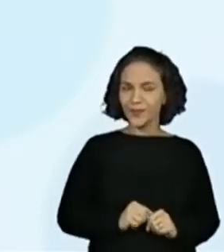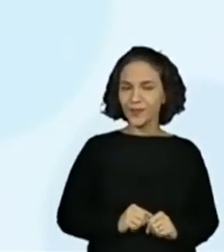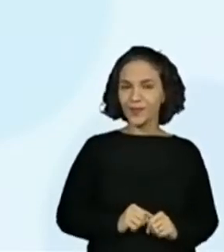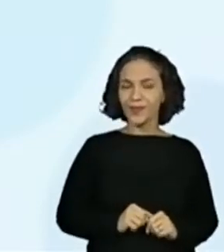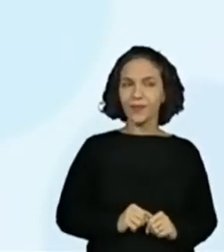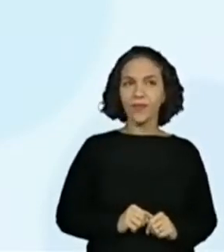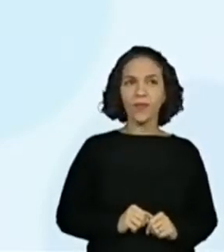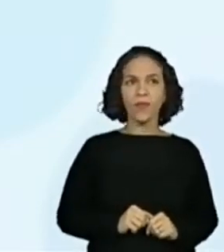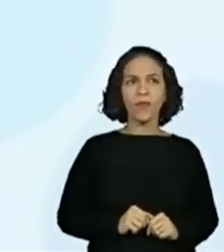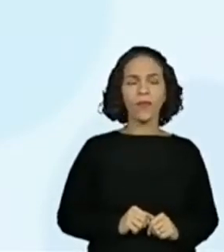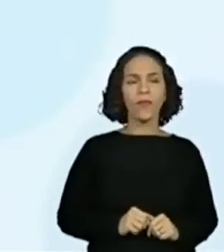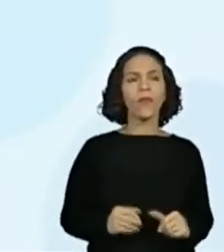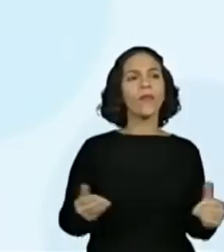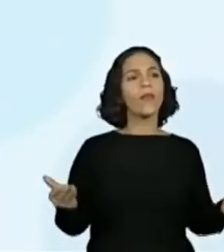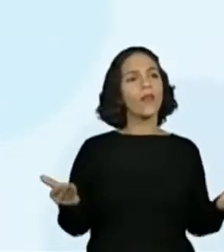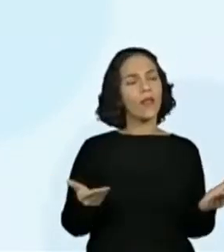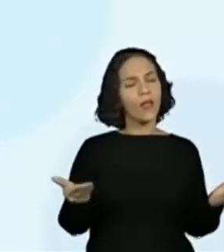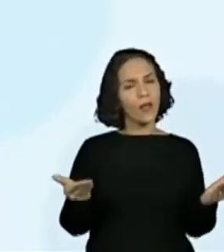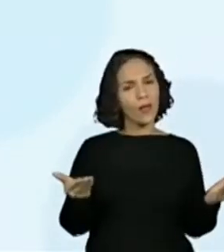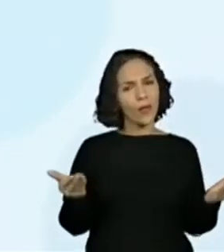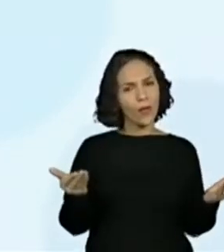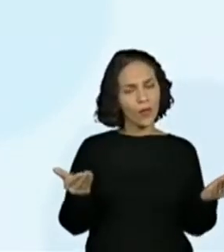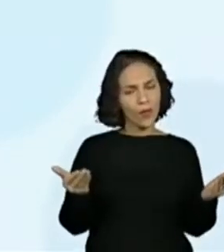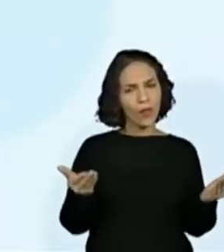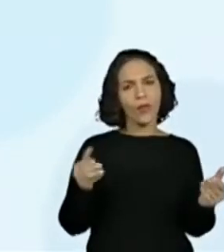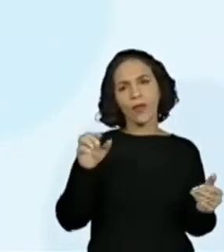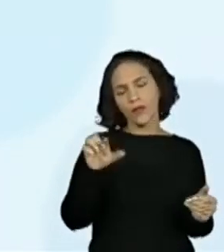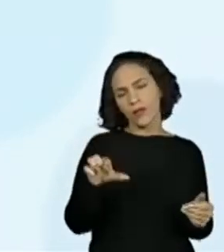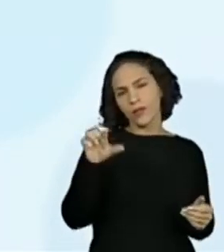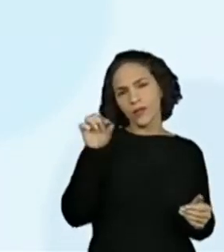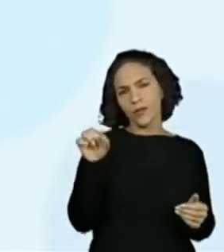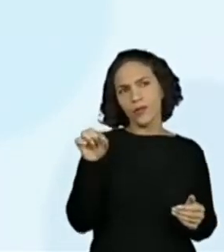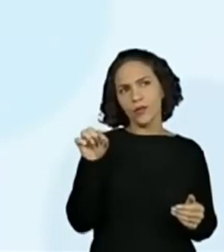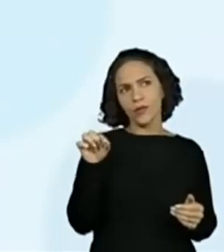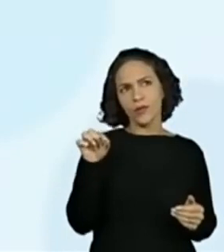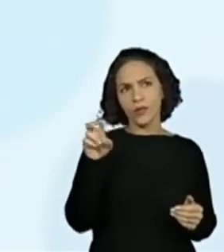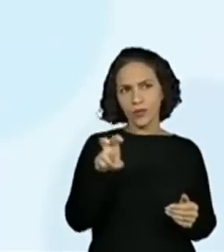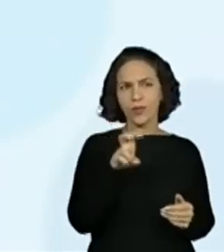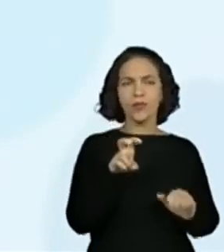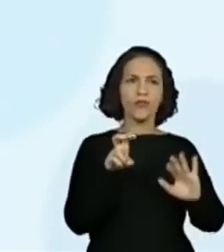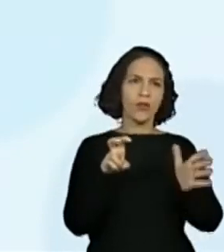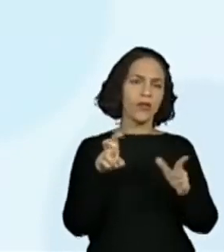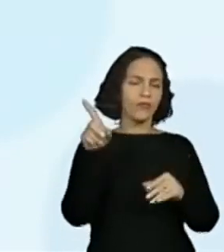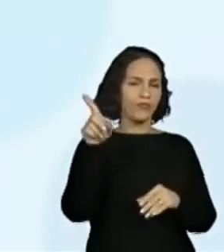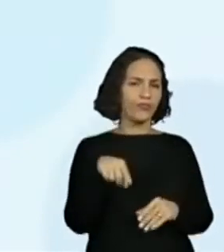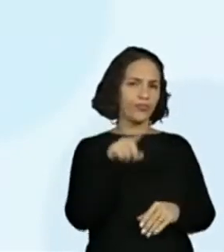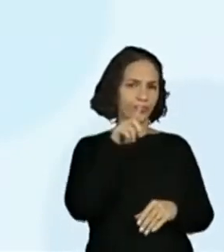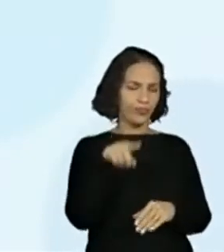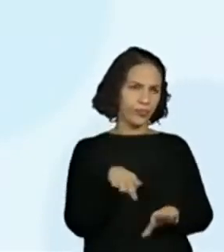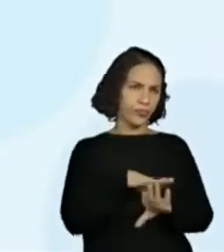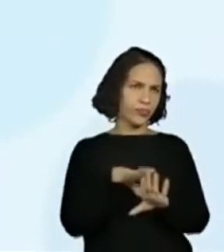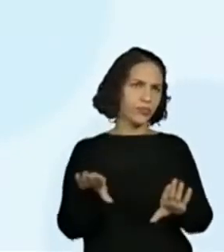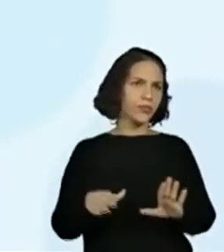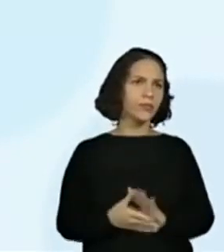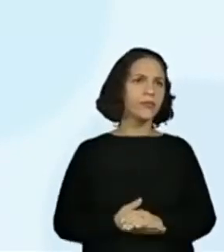então escolher qual é o 55 já foi, vou marcar um X aqui, tá,